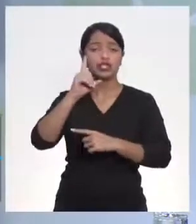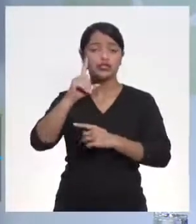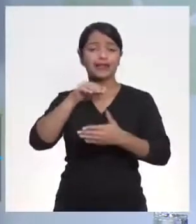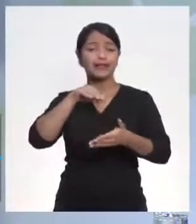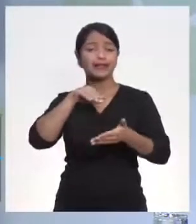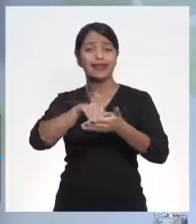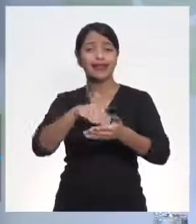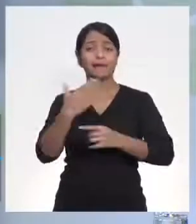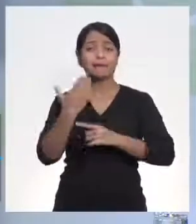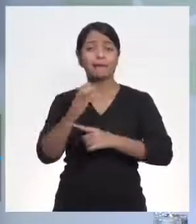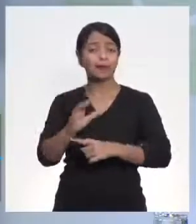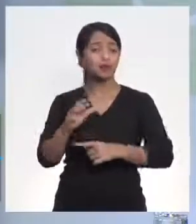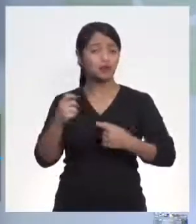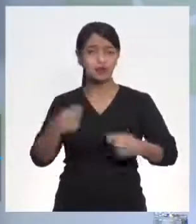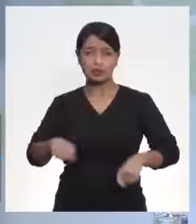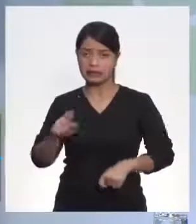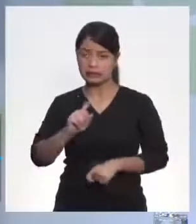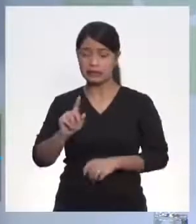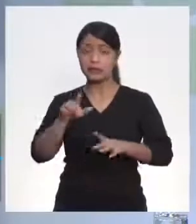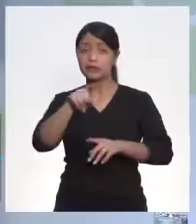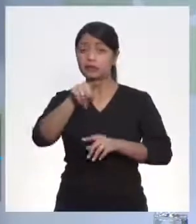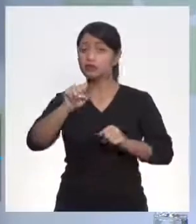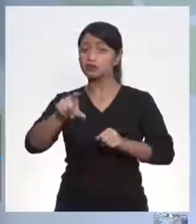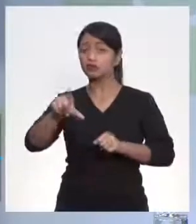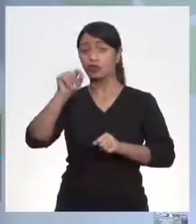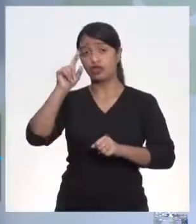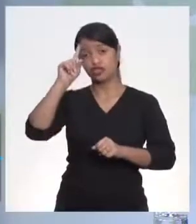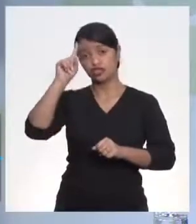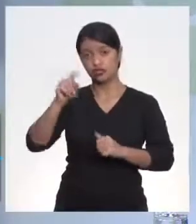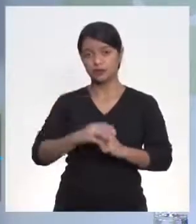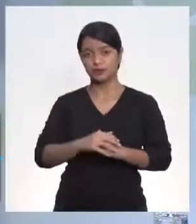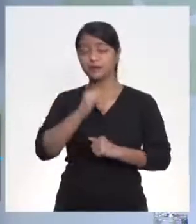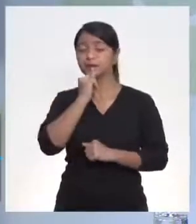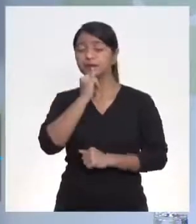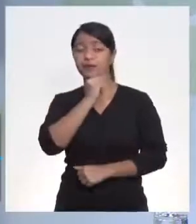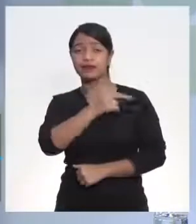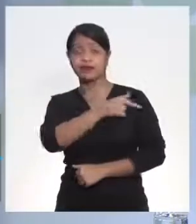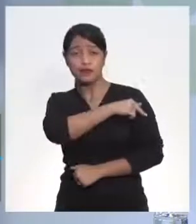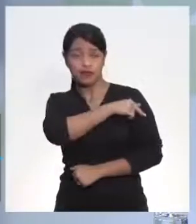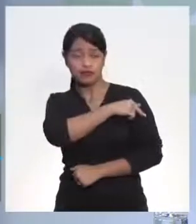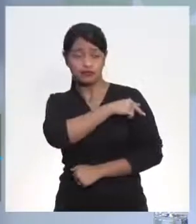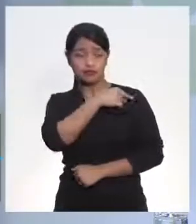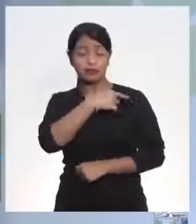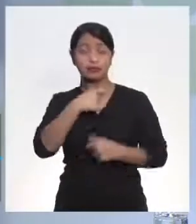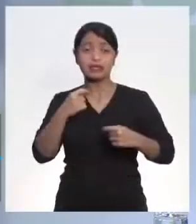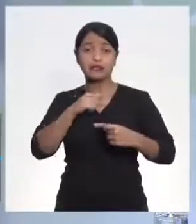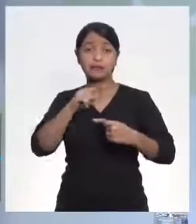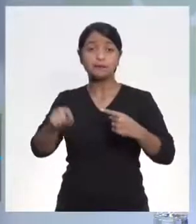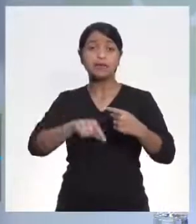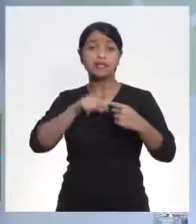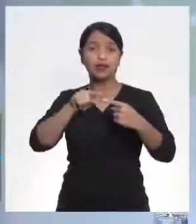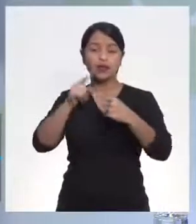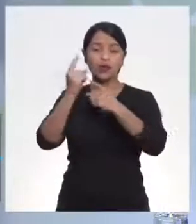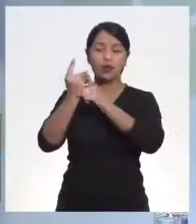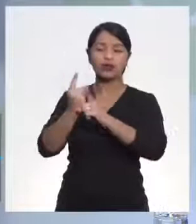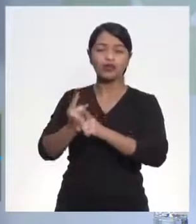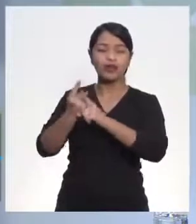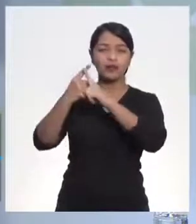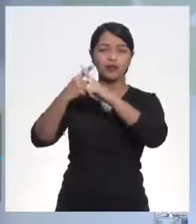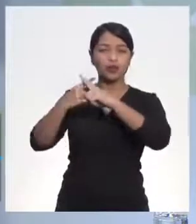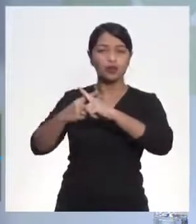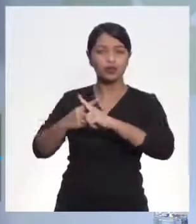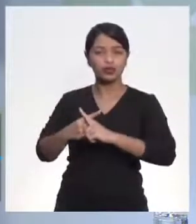Então, por exemplo, vamos retomar aí. O 7º ano tem que fazer lá a missão de encontrar os múltiplos, né? De encontrar